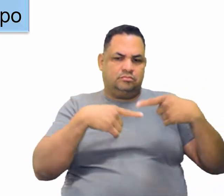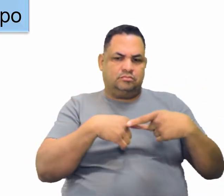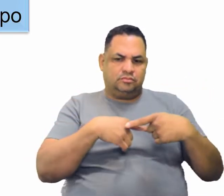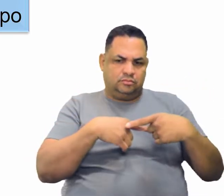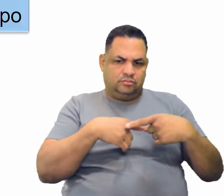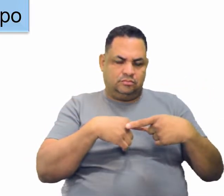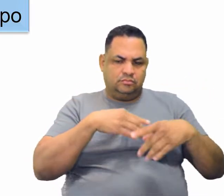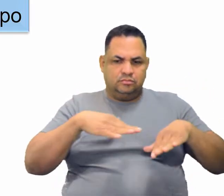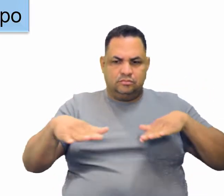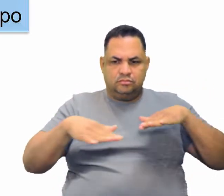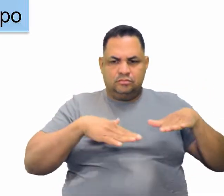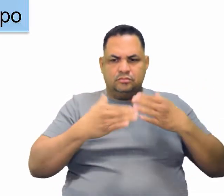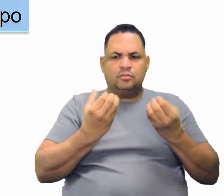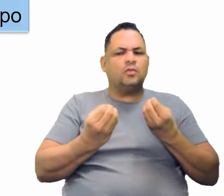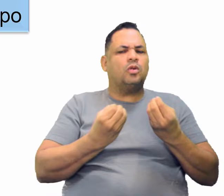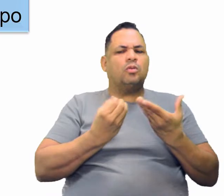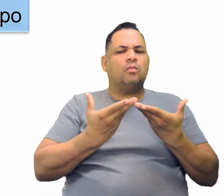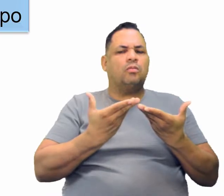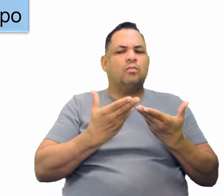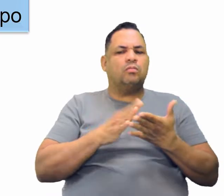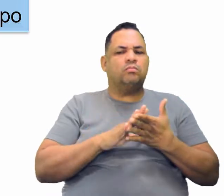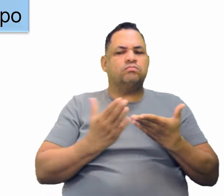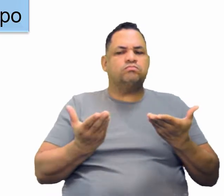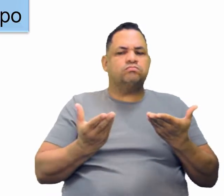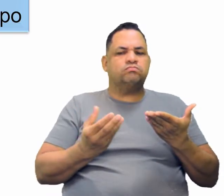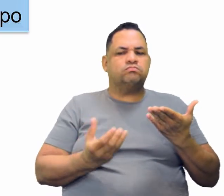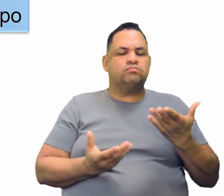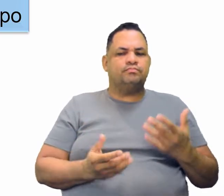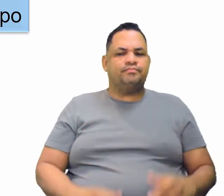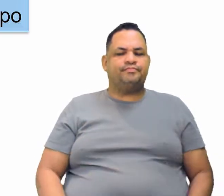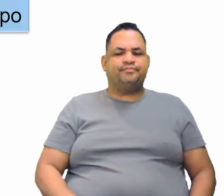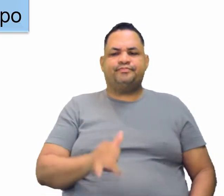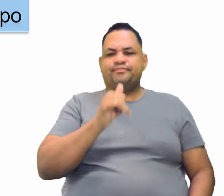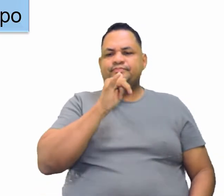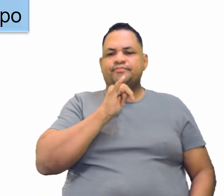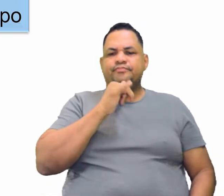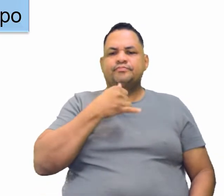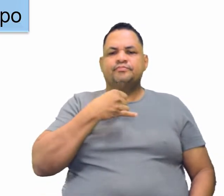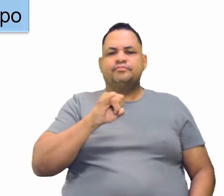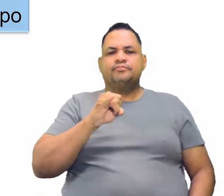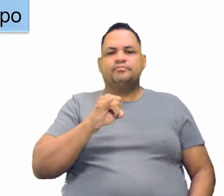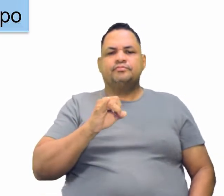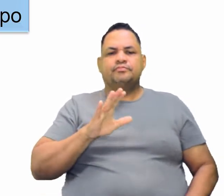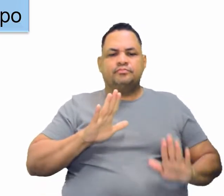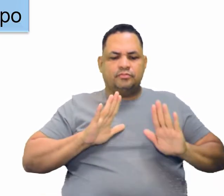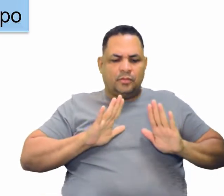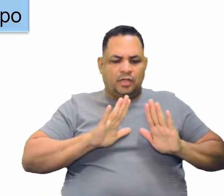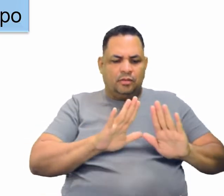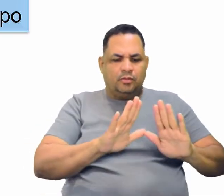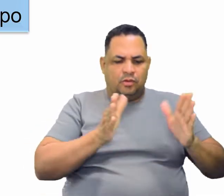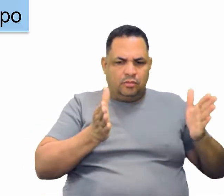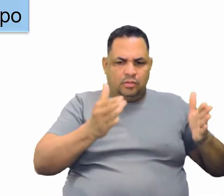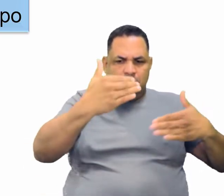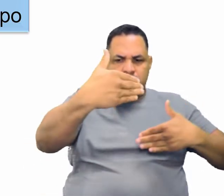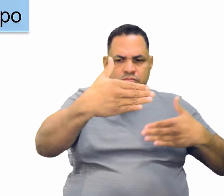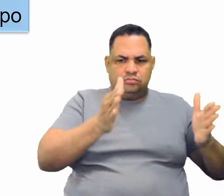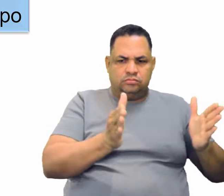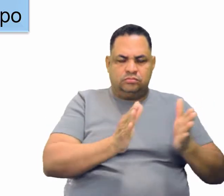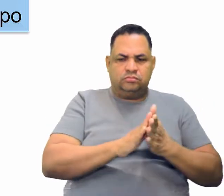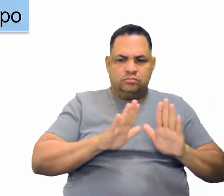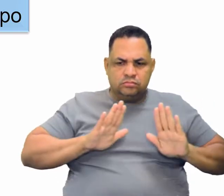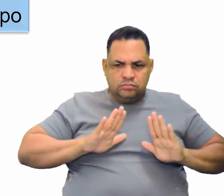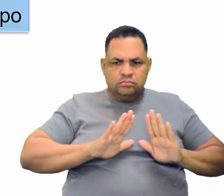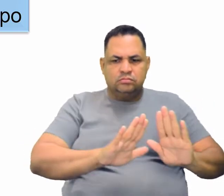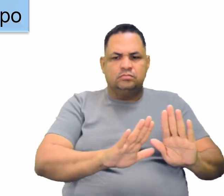movimento, tá? Como assim, professora? Força que se opõe? Por exemplo, se você quer empurrar uma caixa, tá? Tu vai ter o